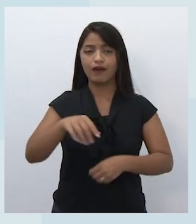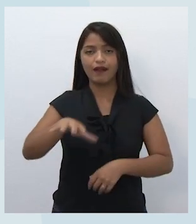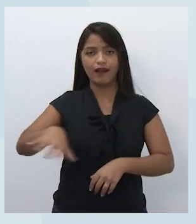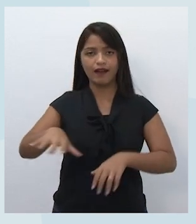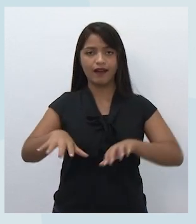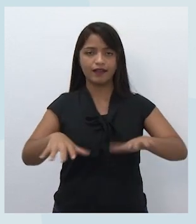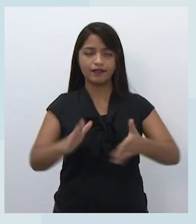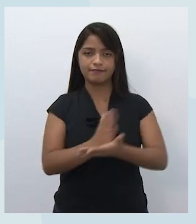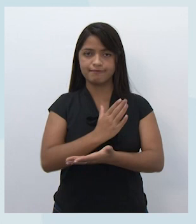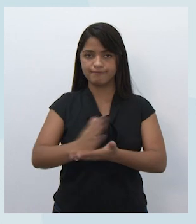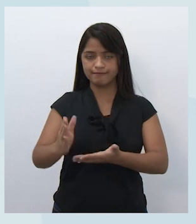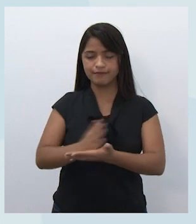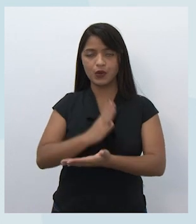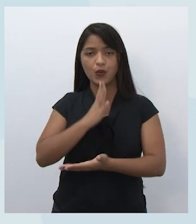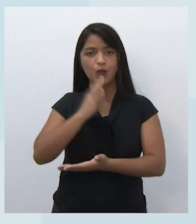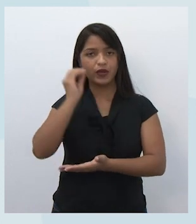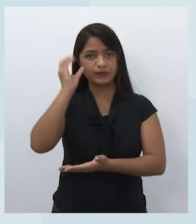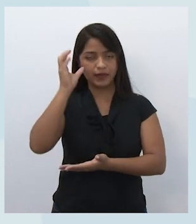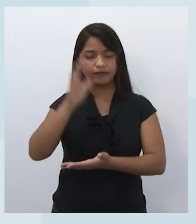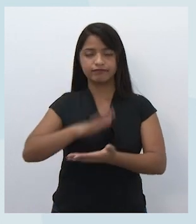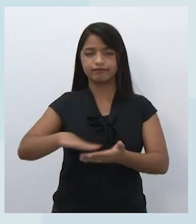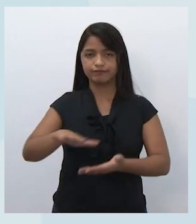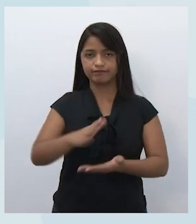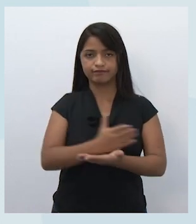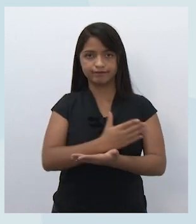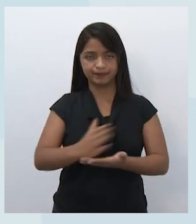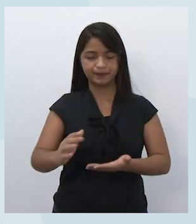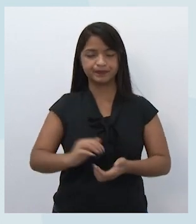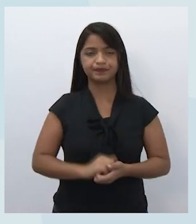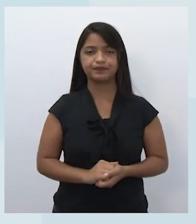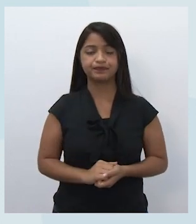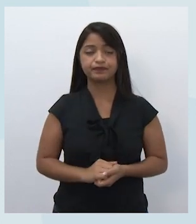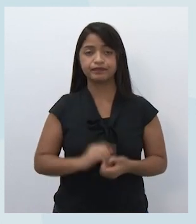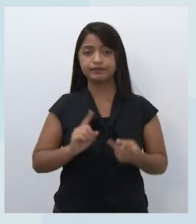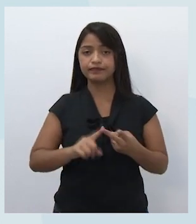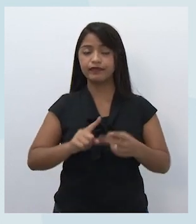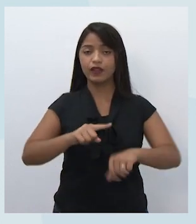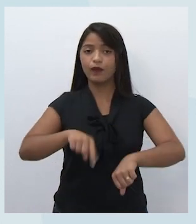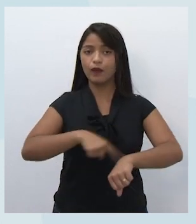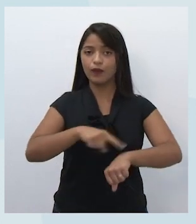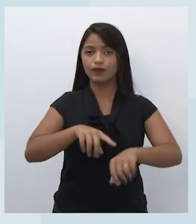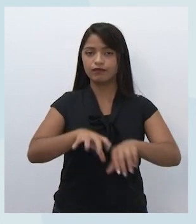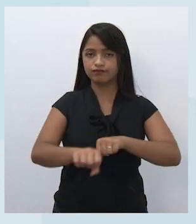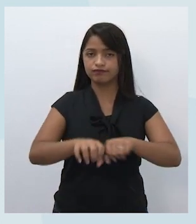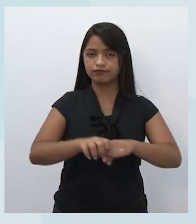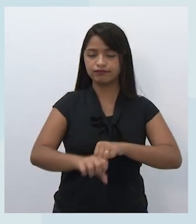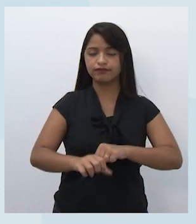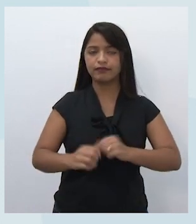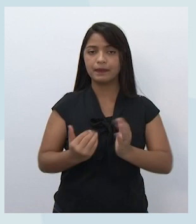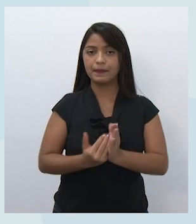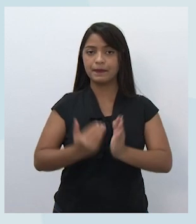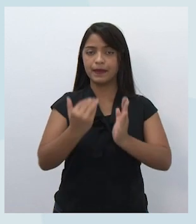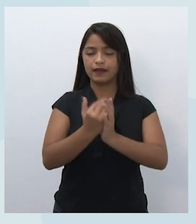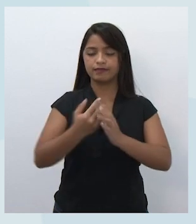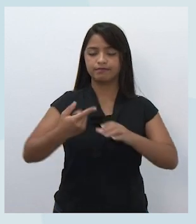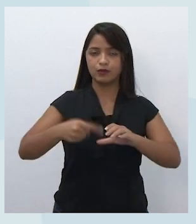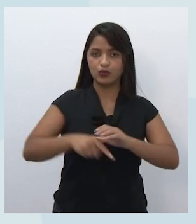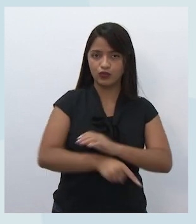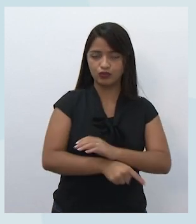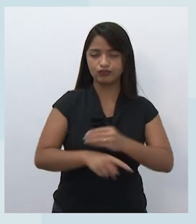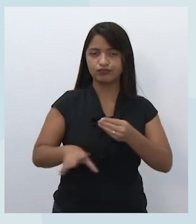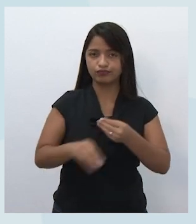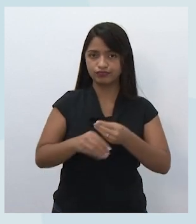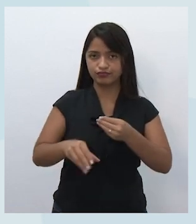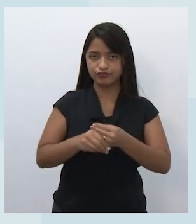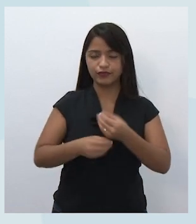os itinerários formativos, que vão aprofundar e ampliar essas habilidades que estão na formação geral básica, vão